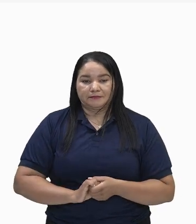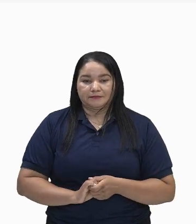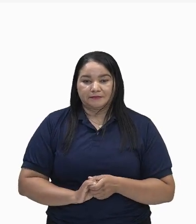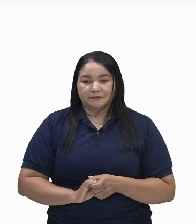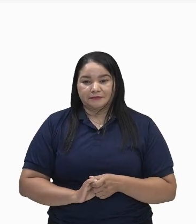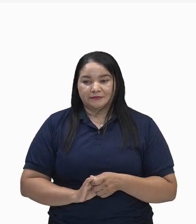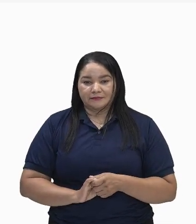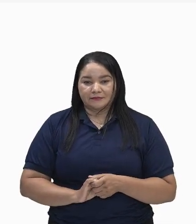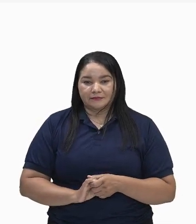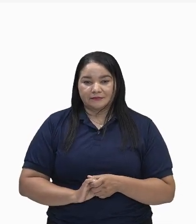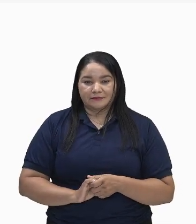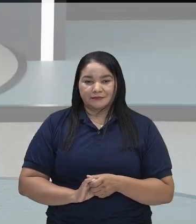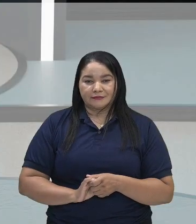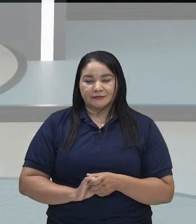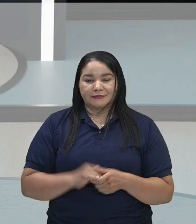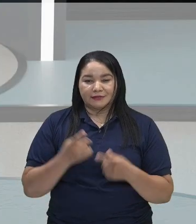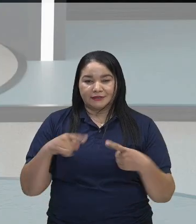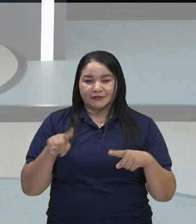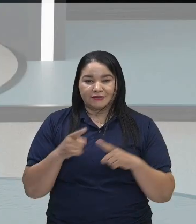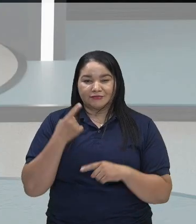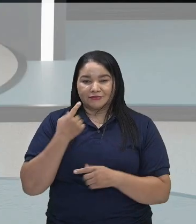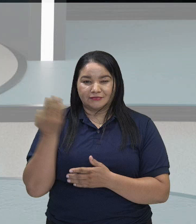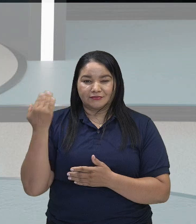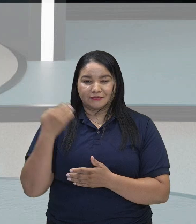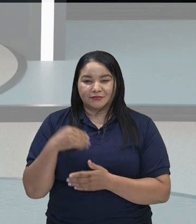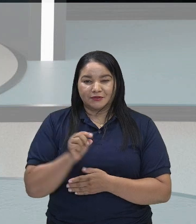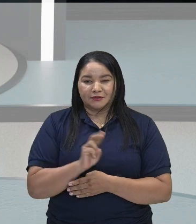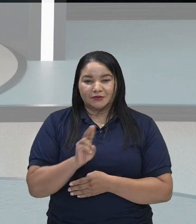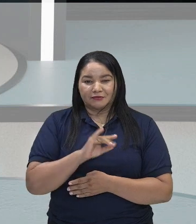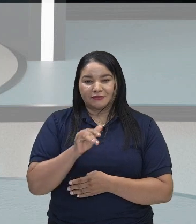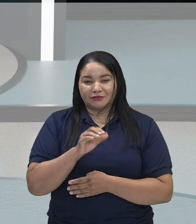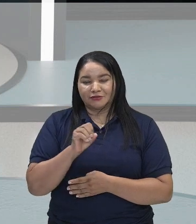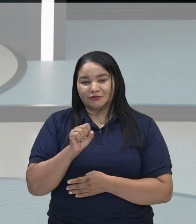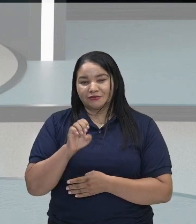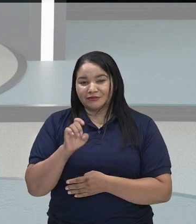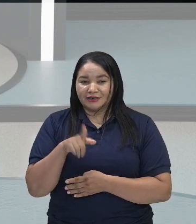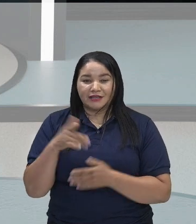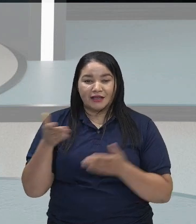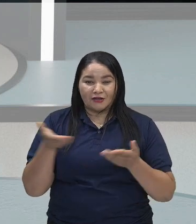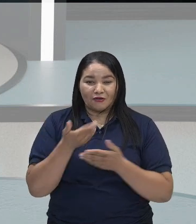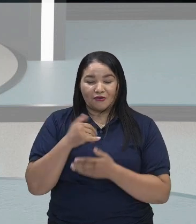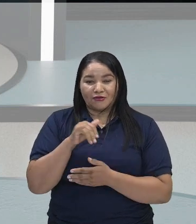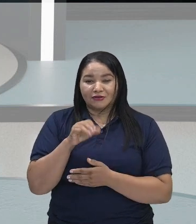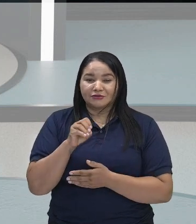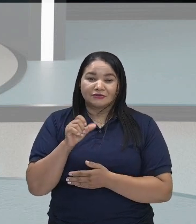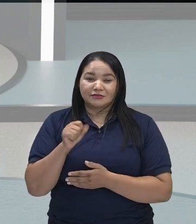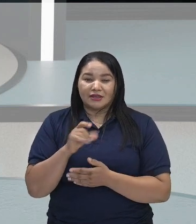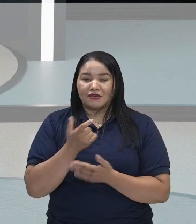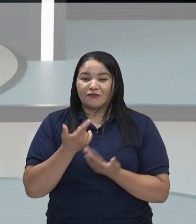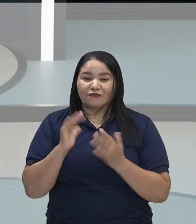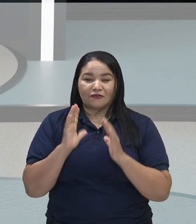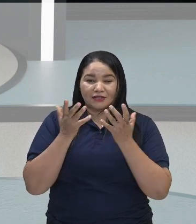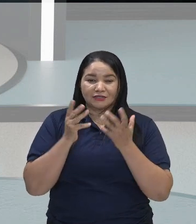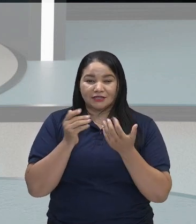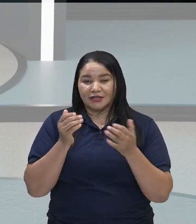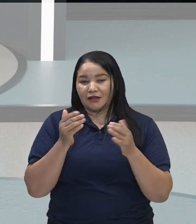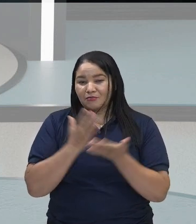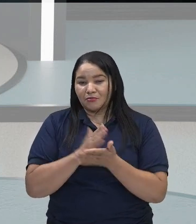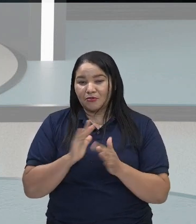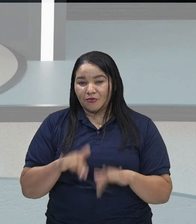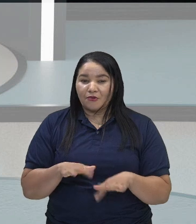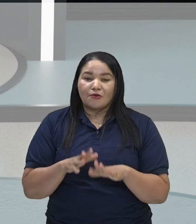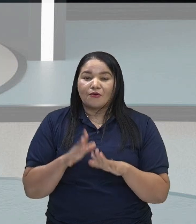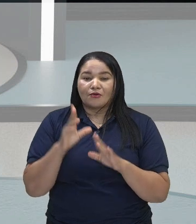uma música antiga já, vamos ver, José. E agora, José, a festa acabou, a luz apagou,